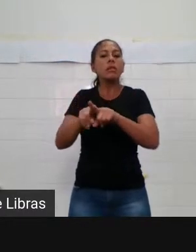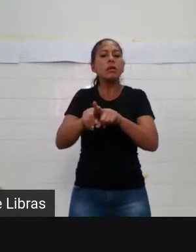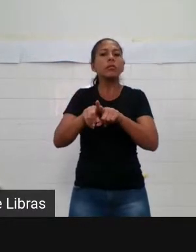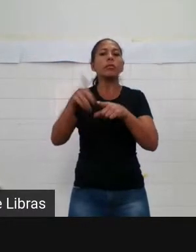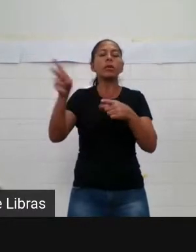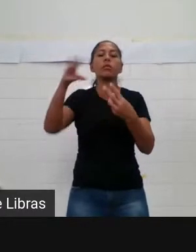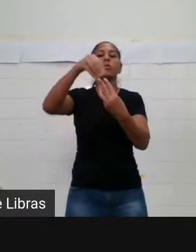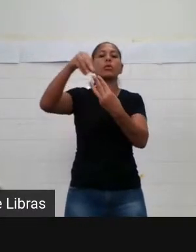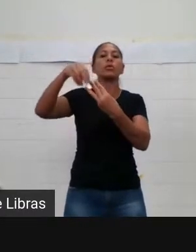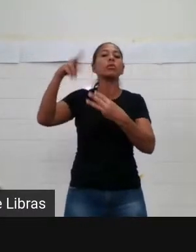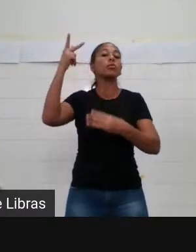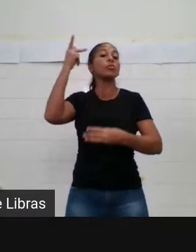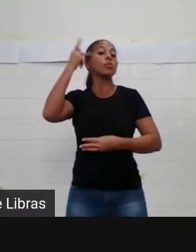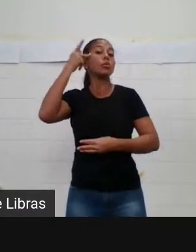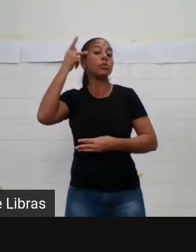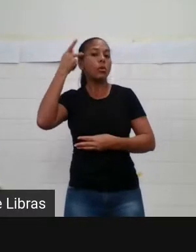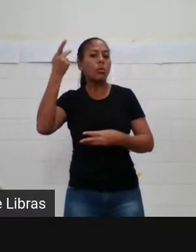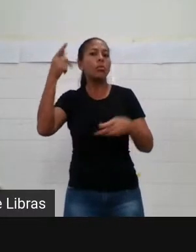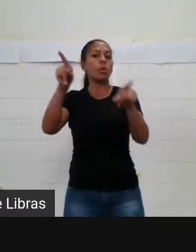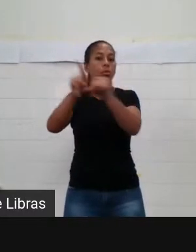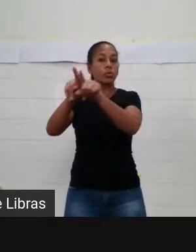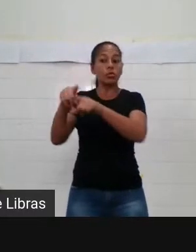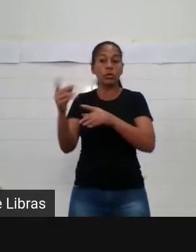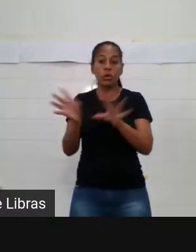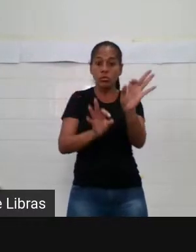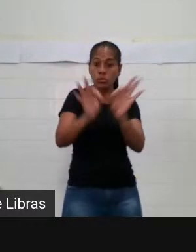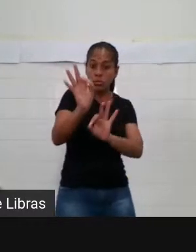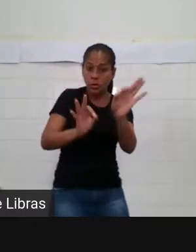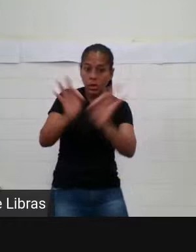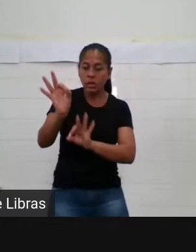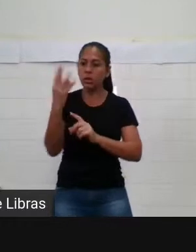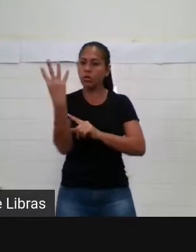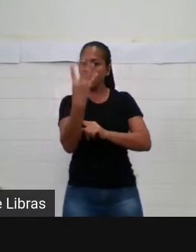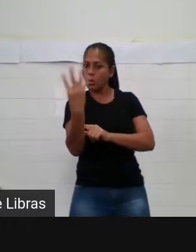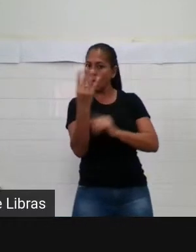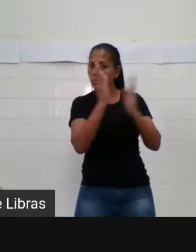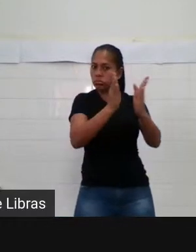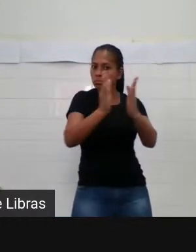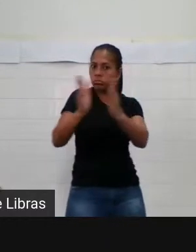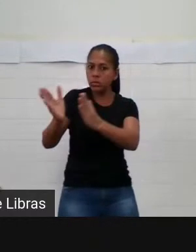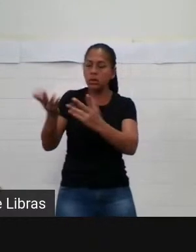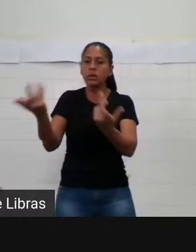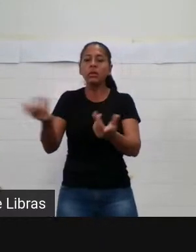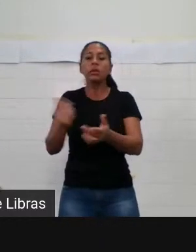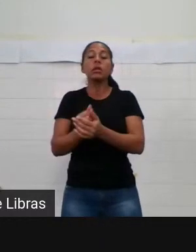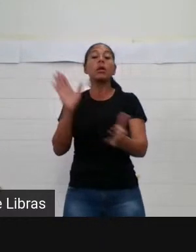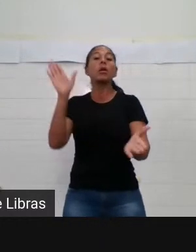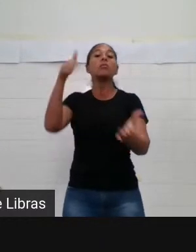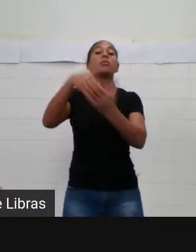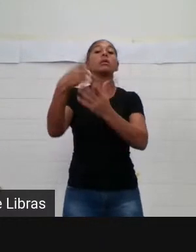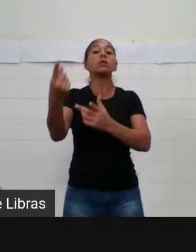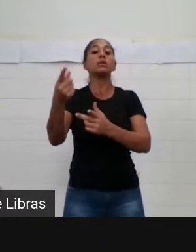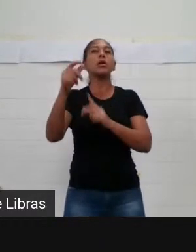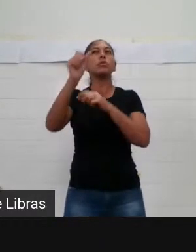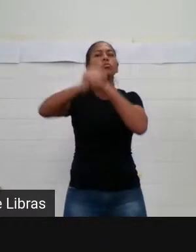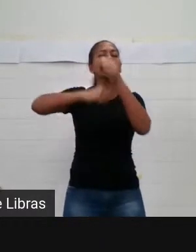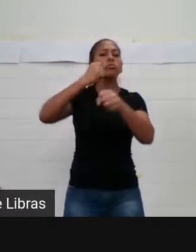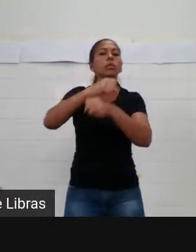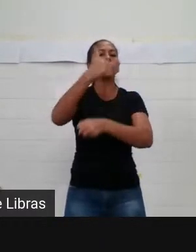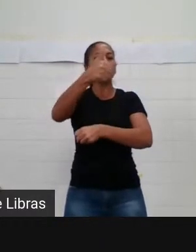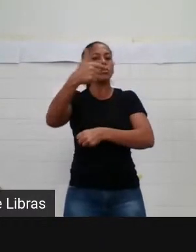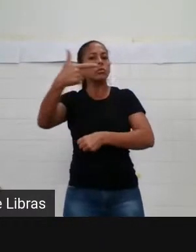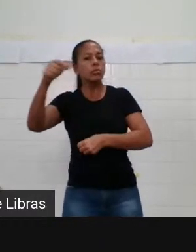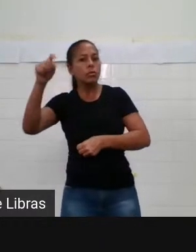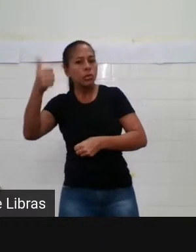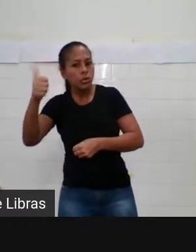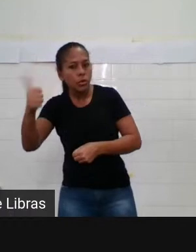Minas Gerais. Então, eles organizaram essa antologia em 4 volumes, e a partir então de 2011, de 2011 para cá,